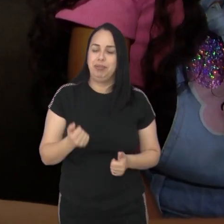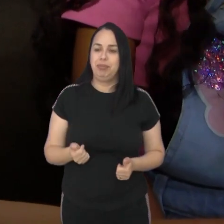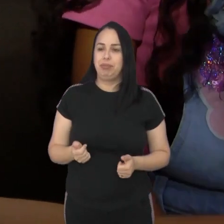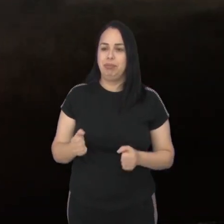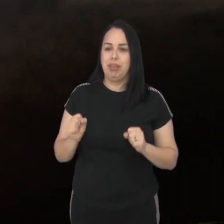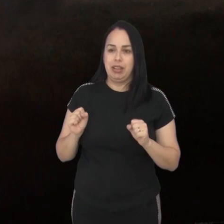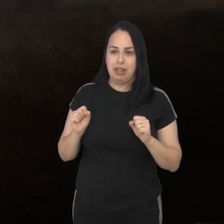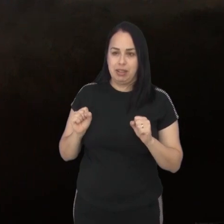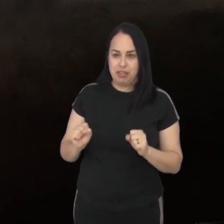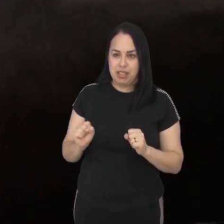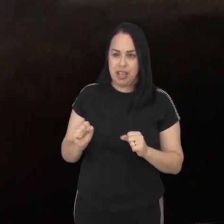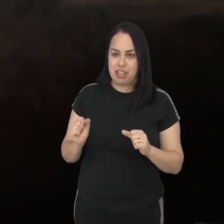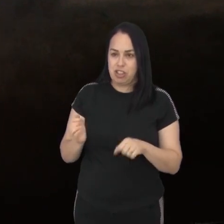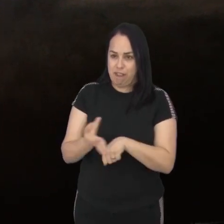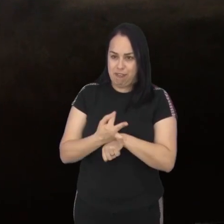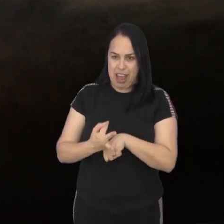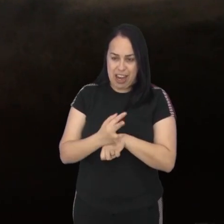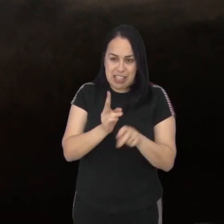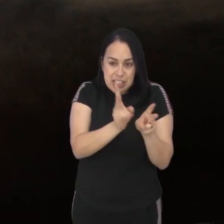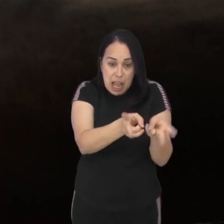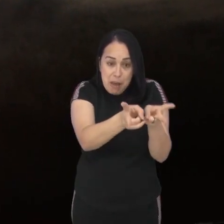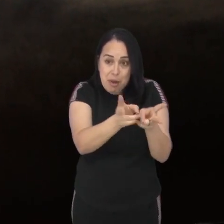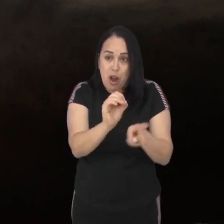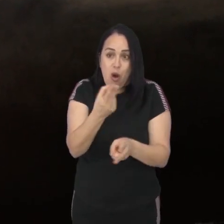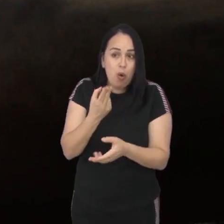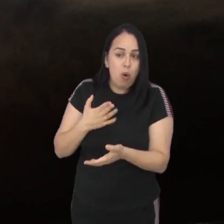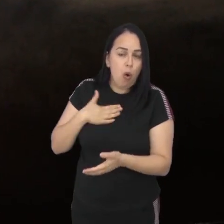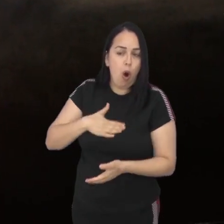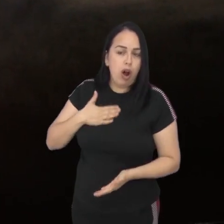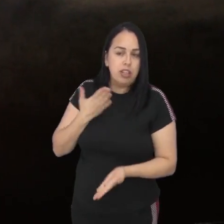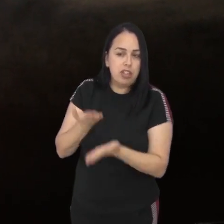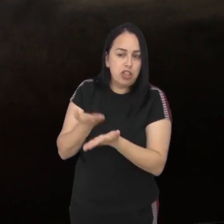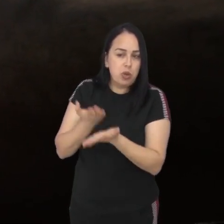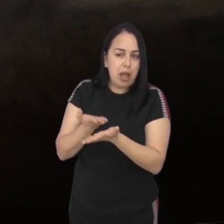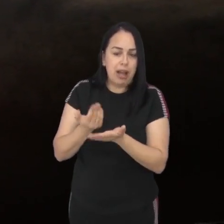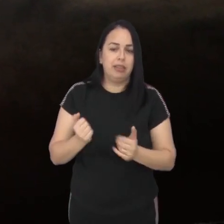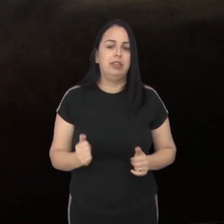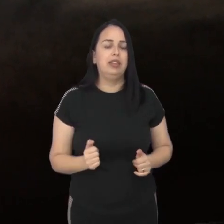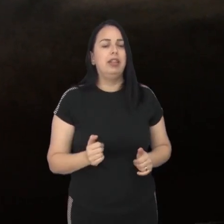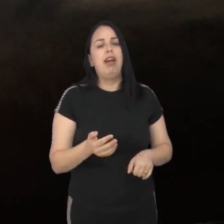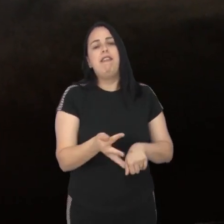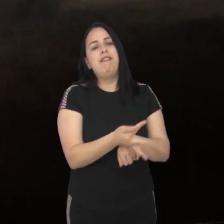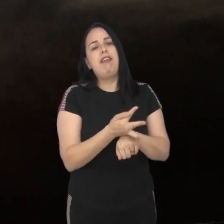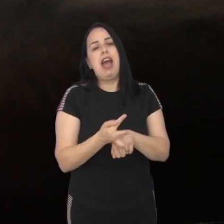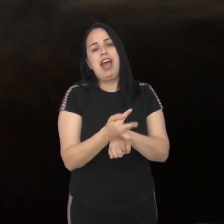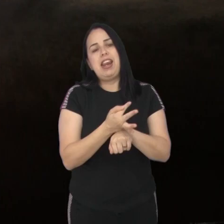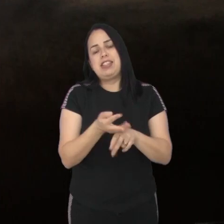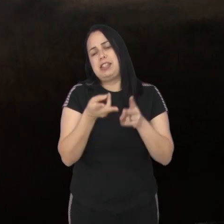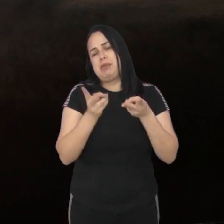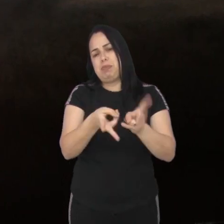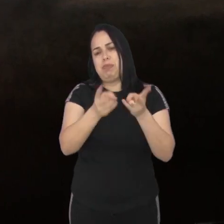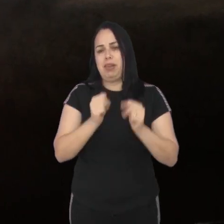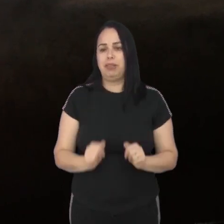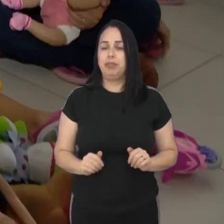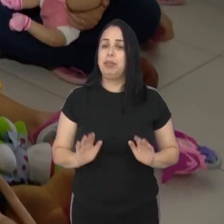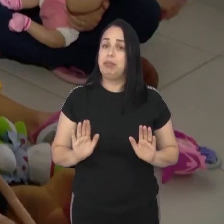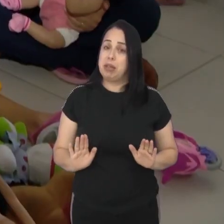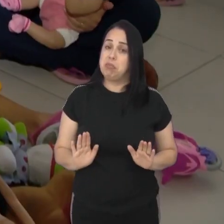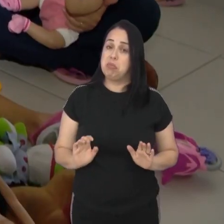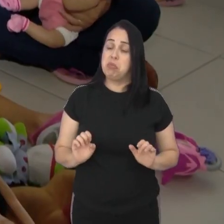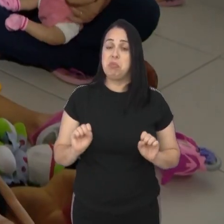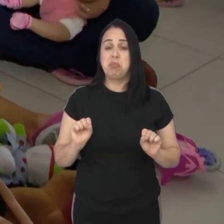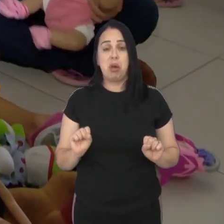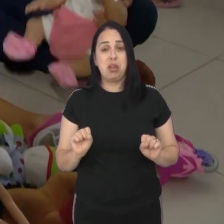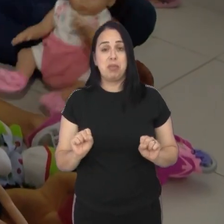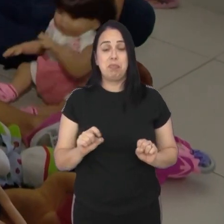Brincadeira. Se pudesse, você ia ficar de férias para sempre ou você gosta de ir para a escola? Eu ia ficar de férias para sempre. Mas o